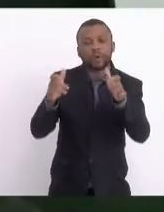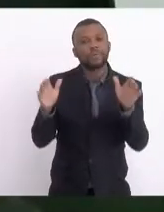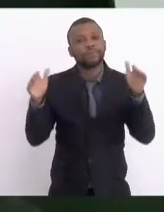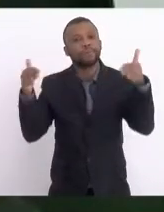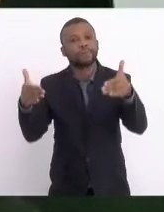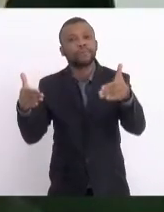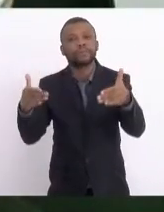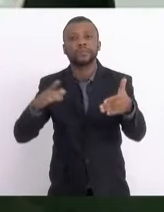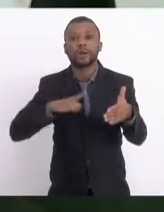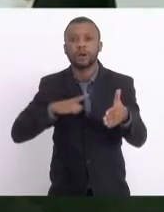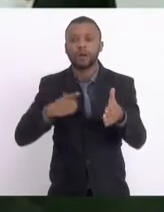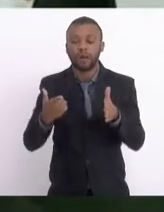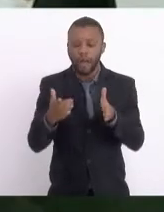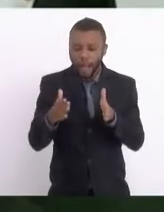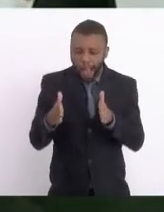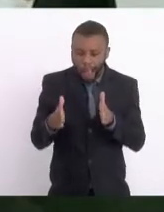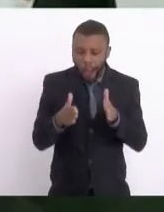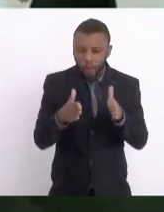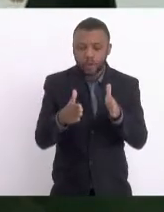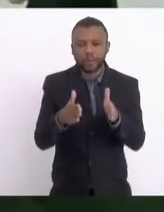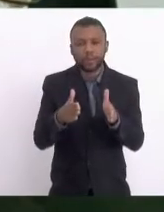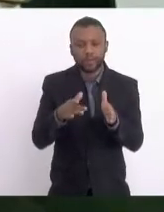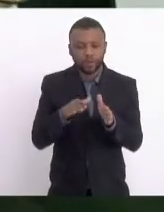agulhas são abertas no canteiro lateral,